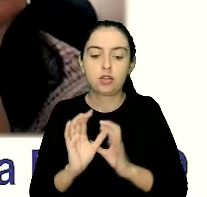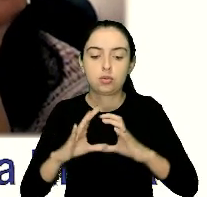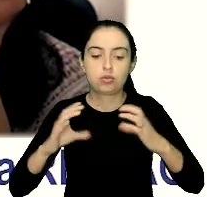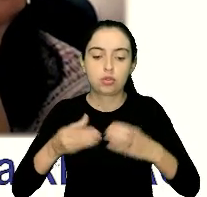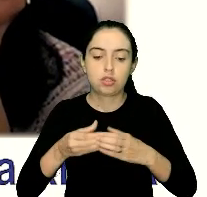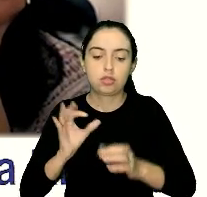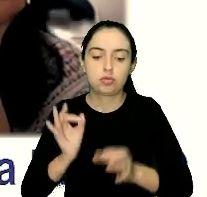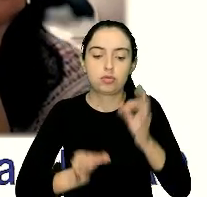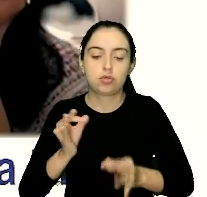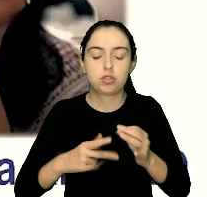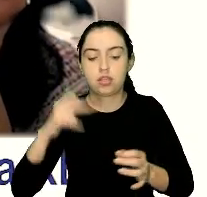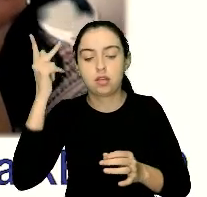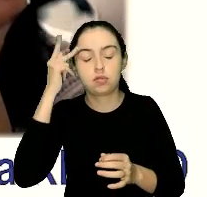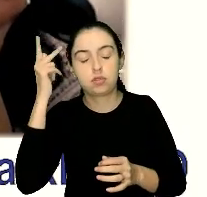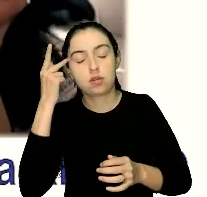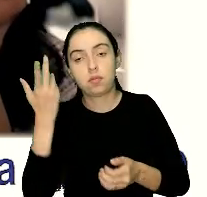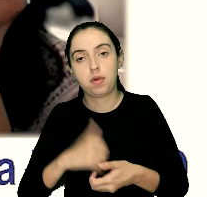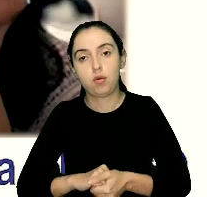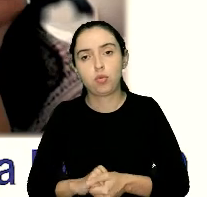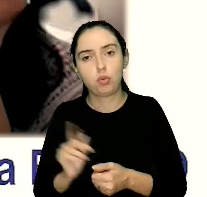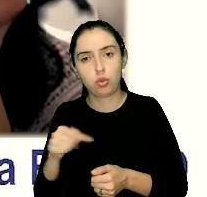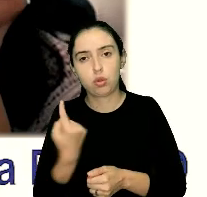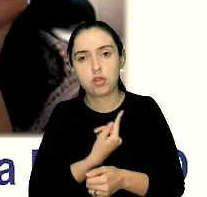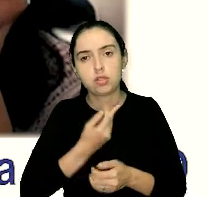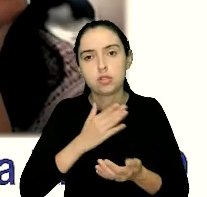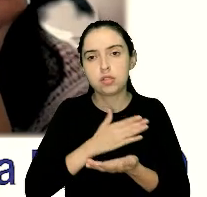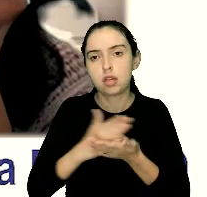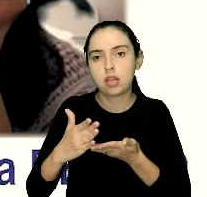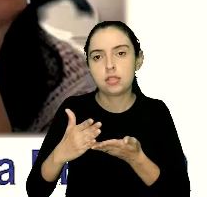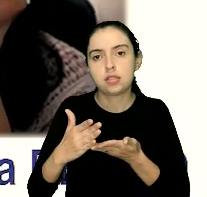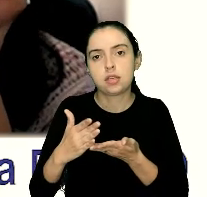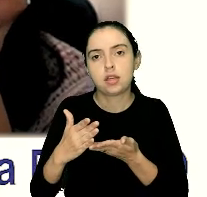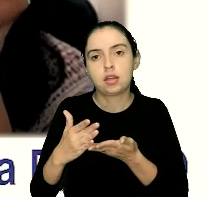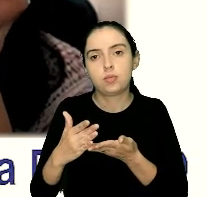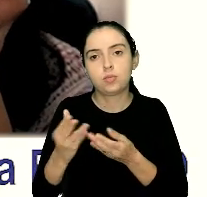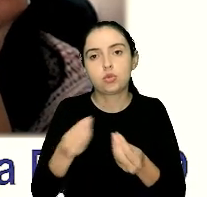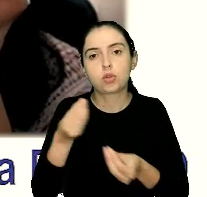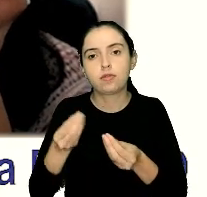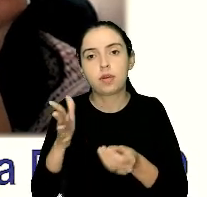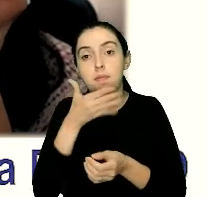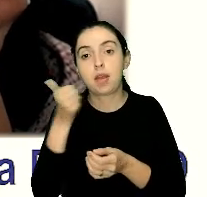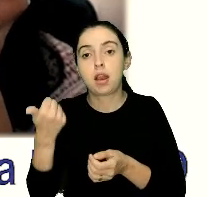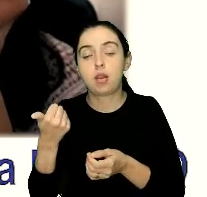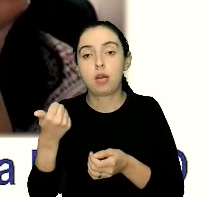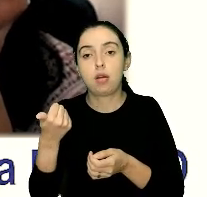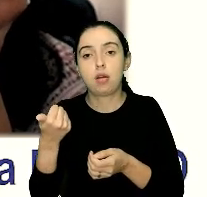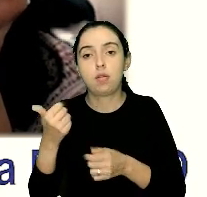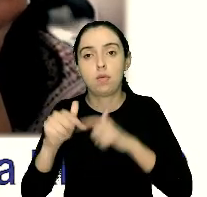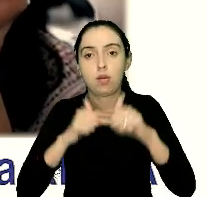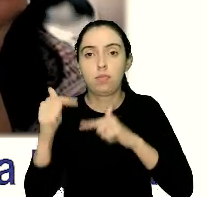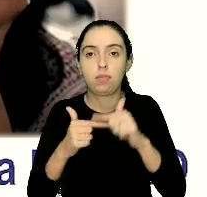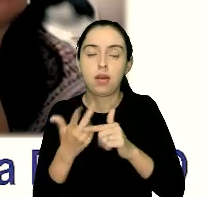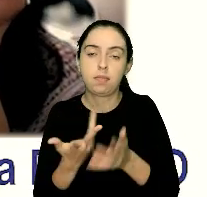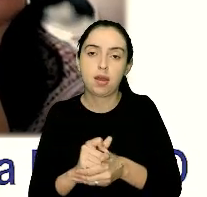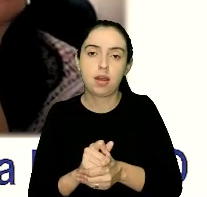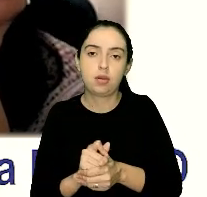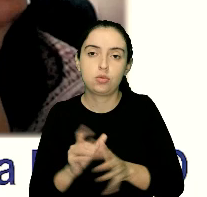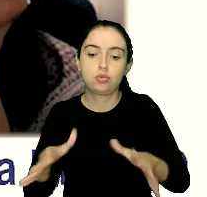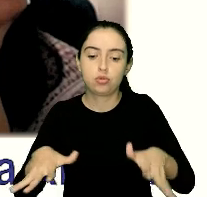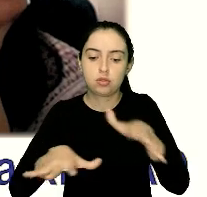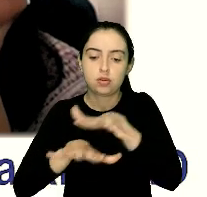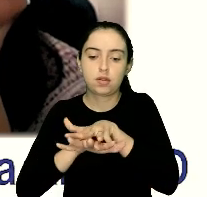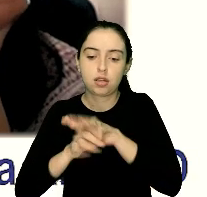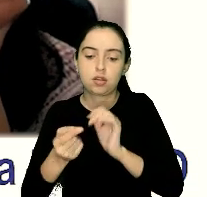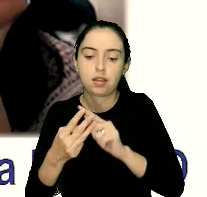a gente começou, e o que foi melhor, é um trabalho que integra as 3 regiões, né,